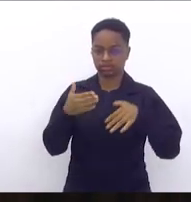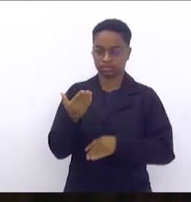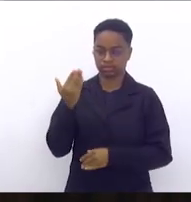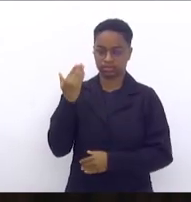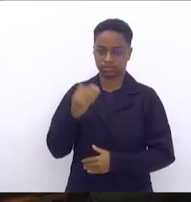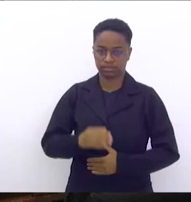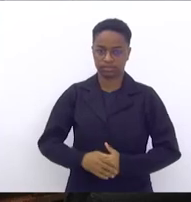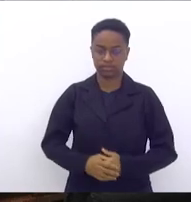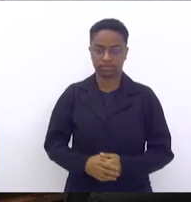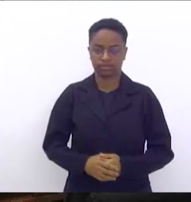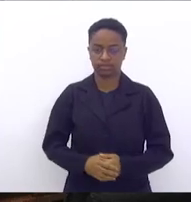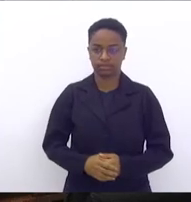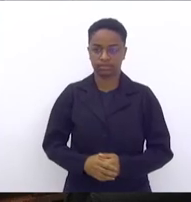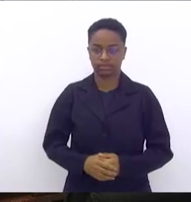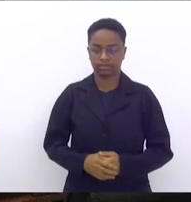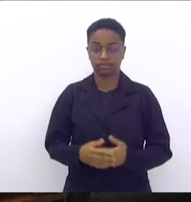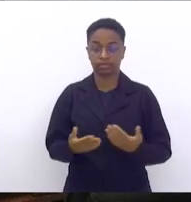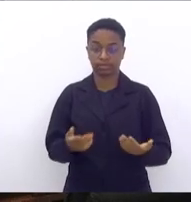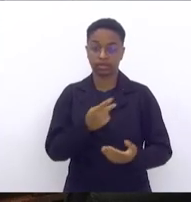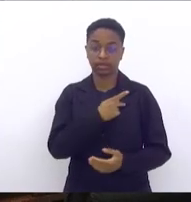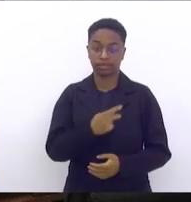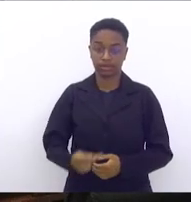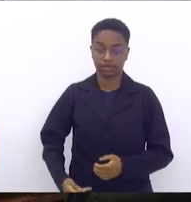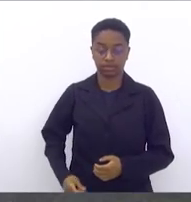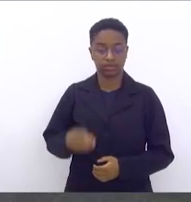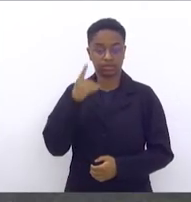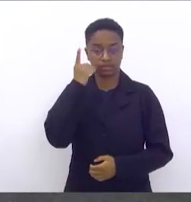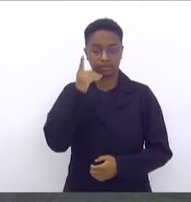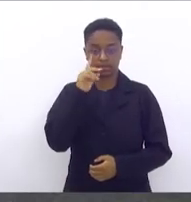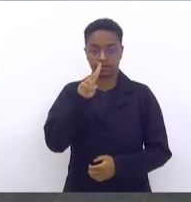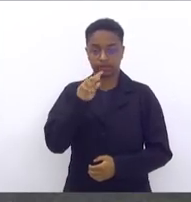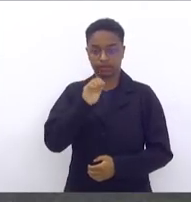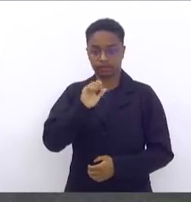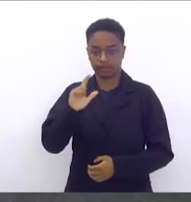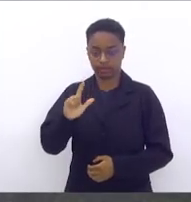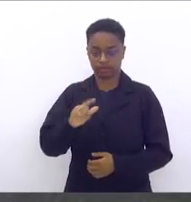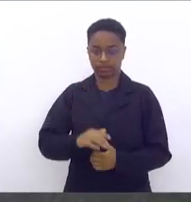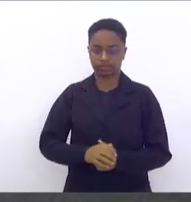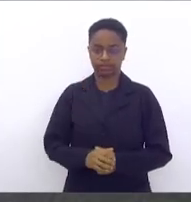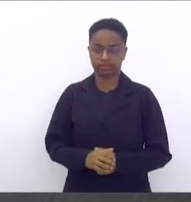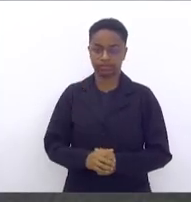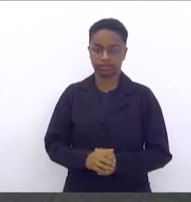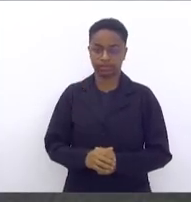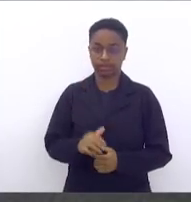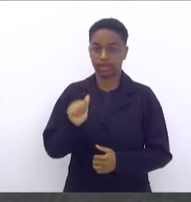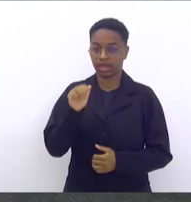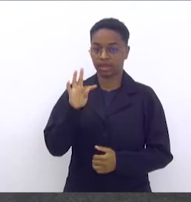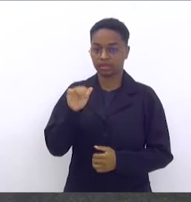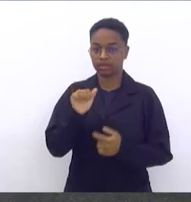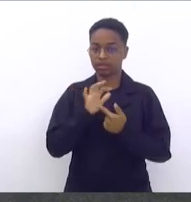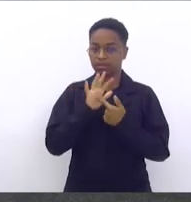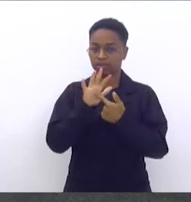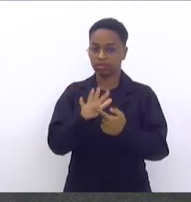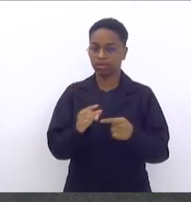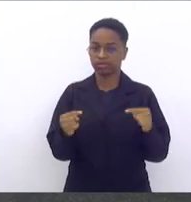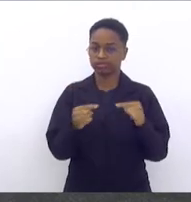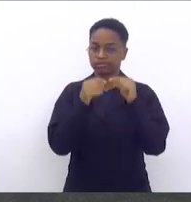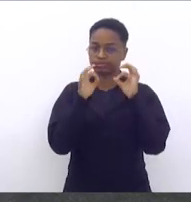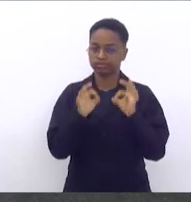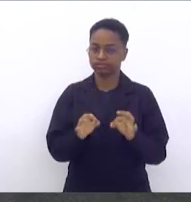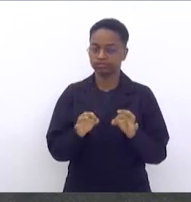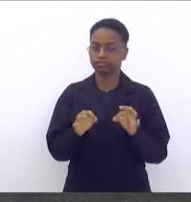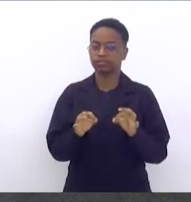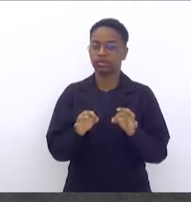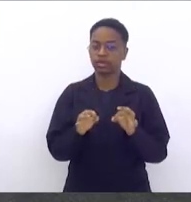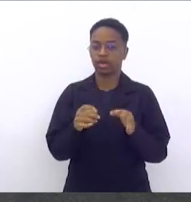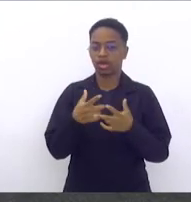anterior. Senhor presidente, deputado Valdaceas, a ata reflete com exatidão